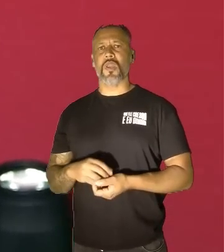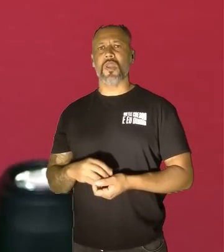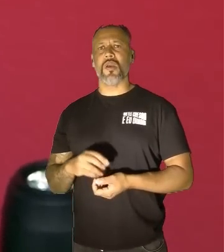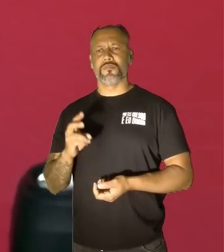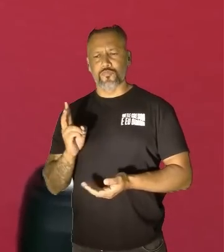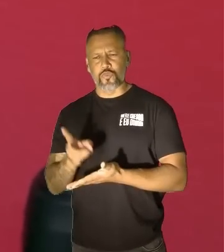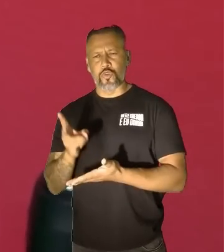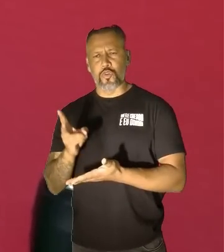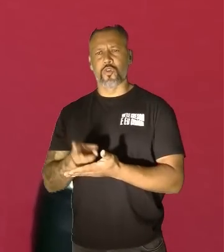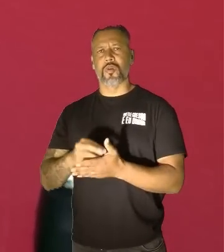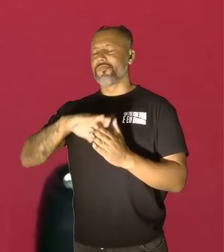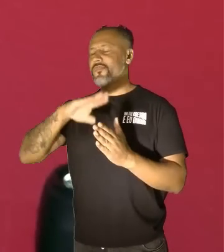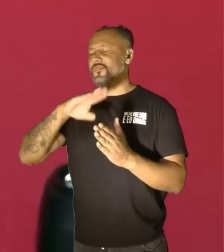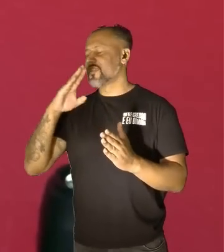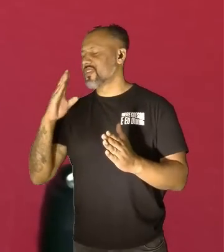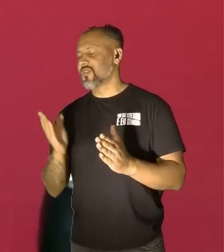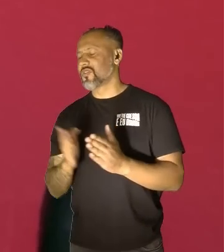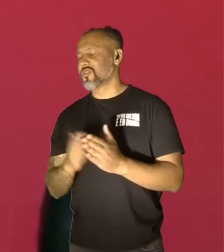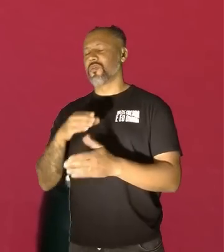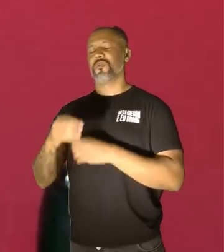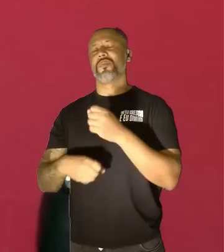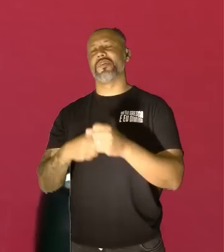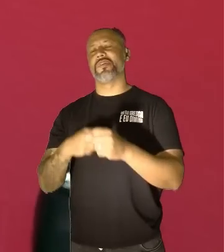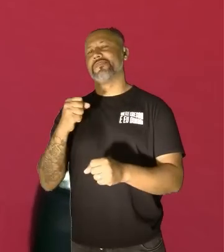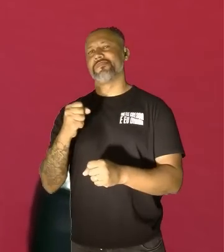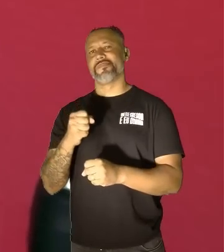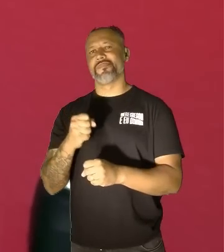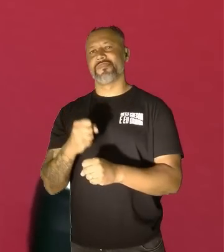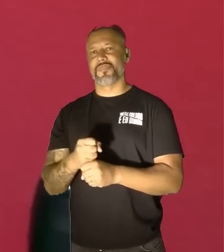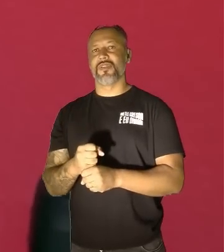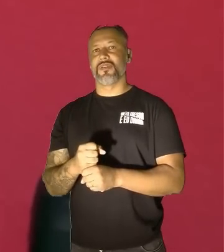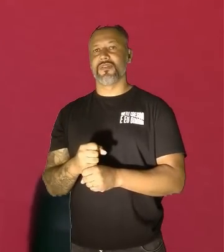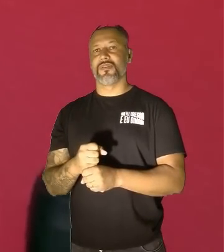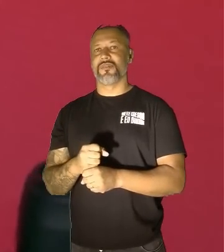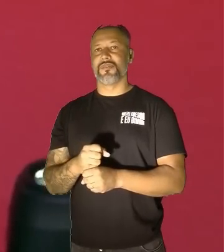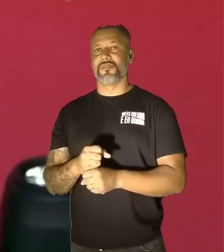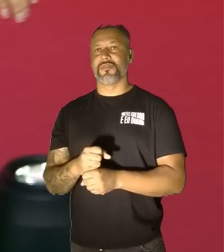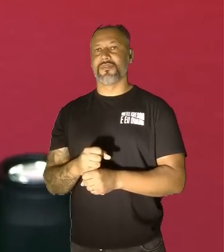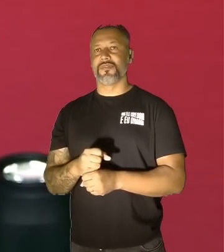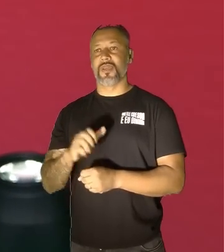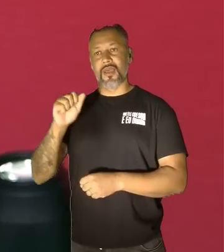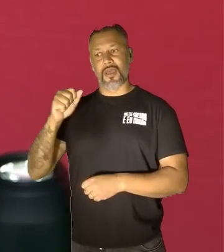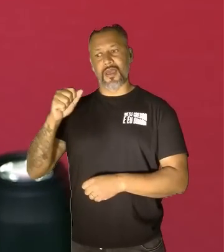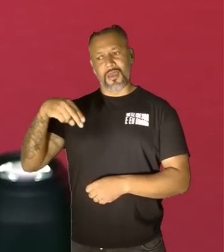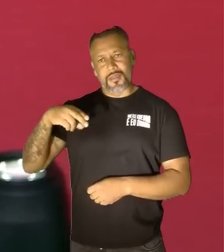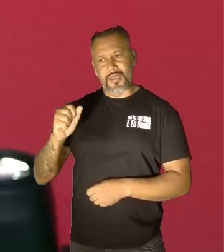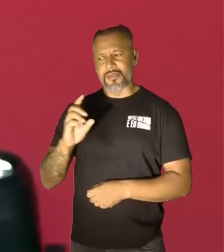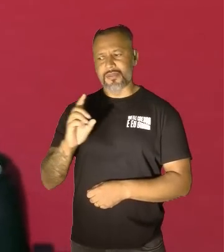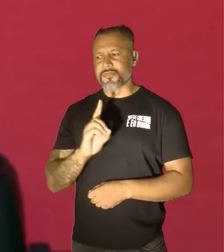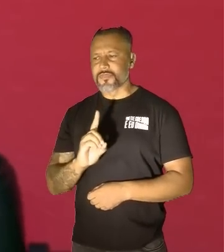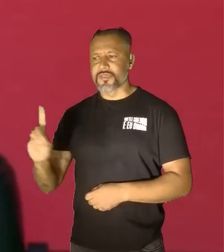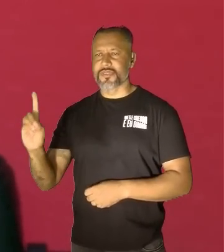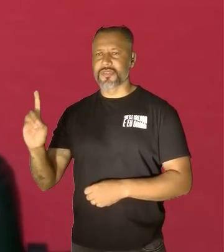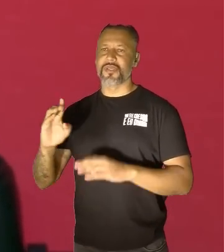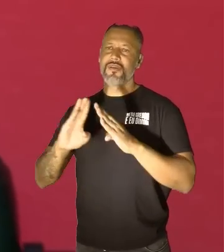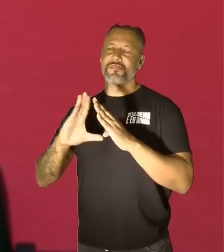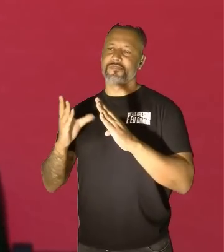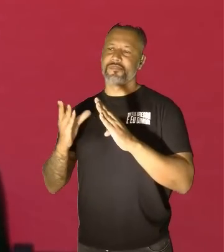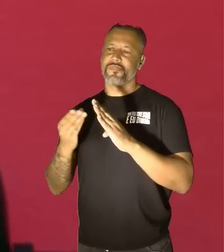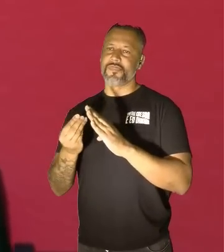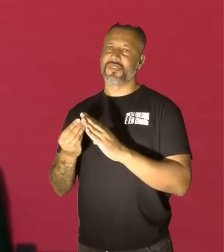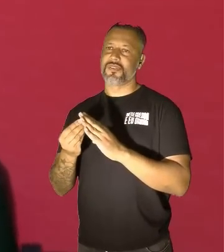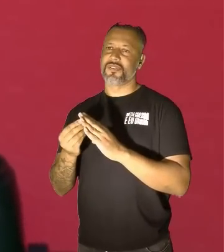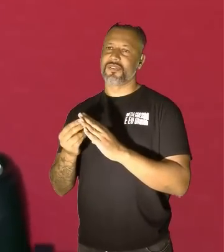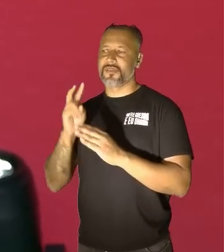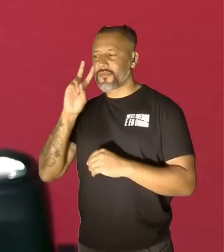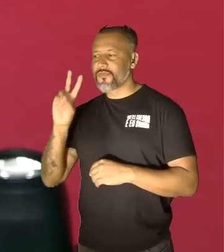ia visitar Samuel. Quantas vezes por ano? Gente, ela não estava abandonando o filho, ela estava entregando o filho a um propósito, e